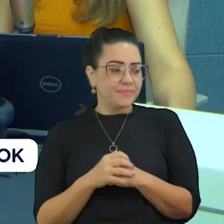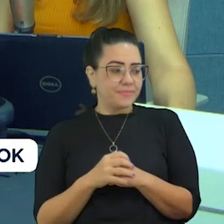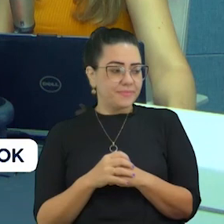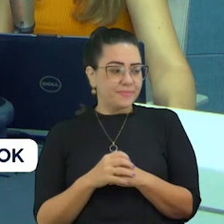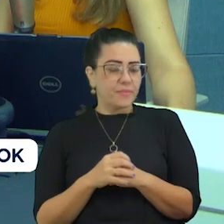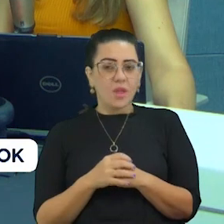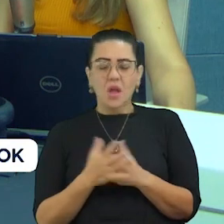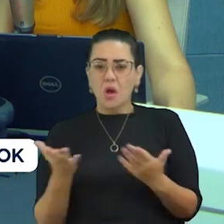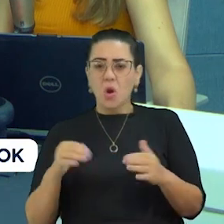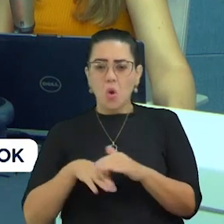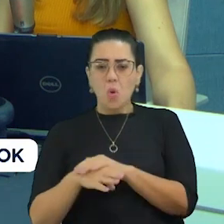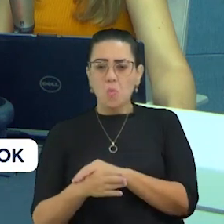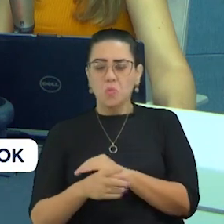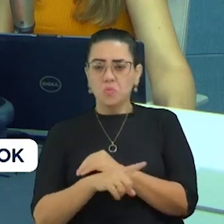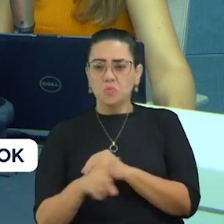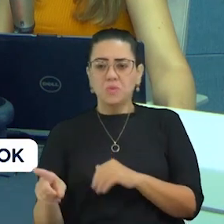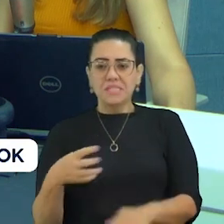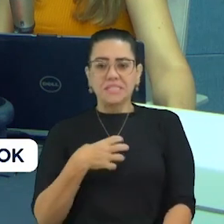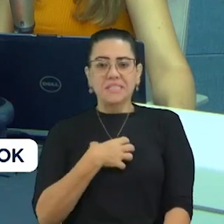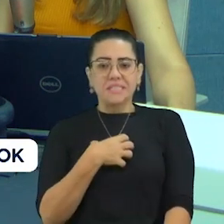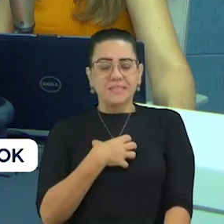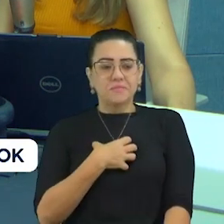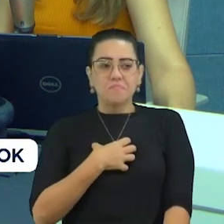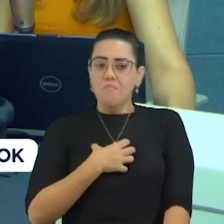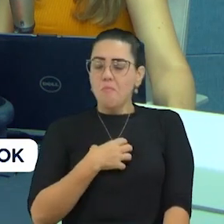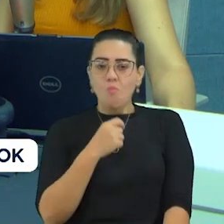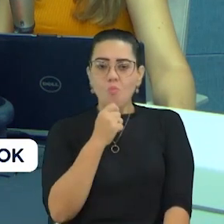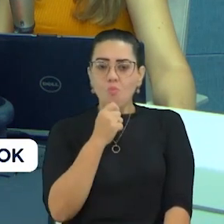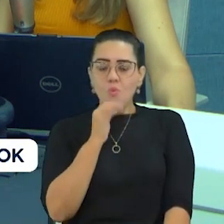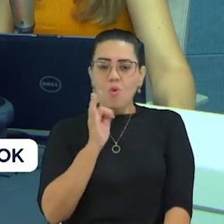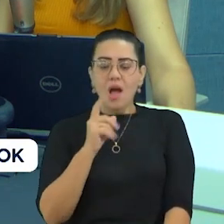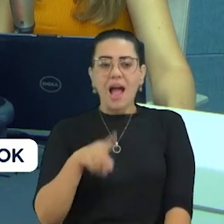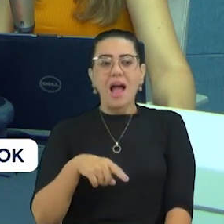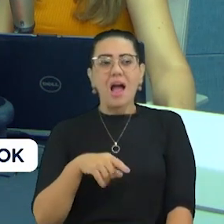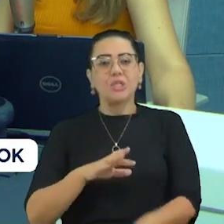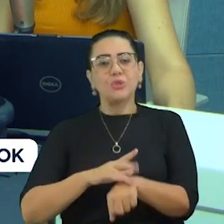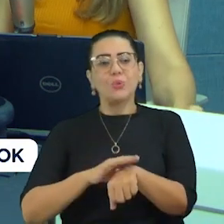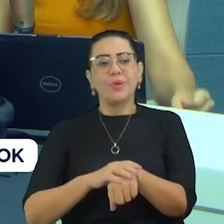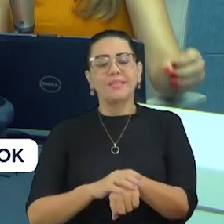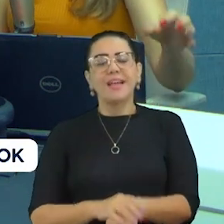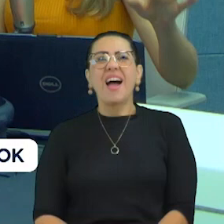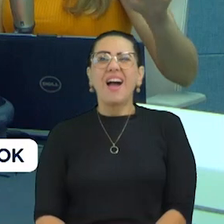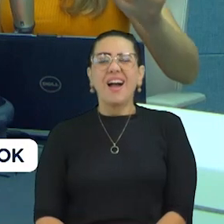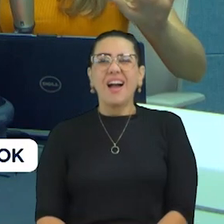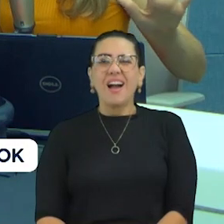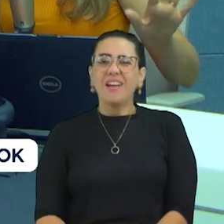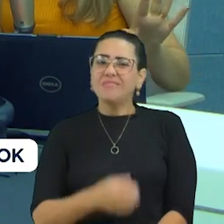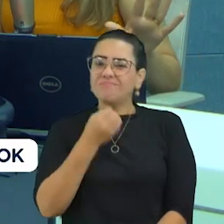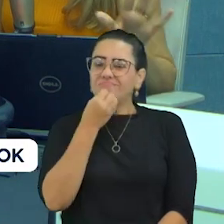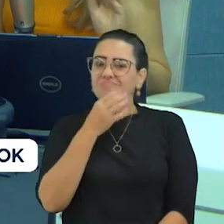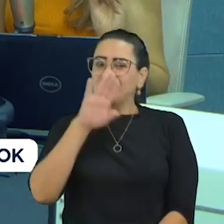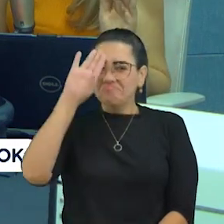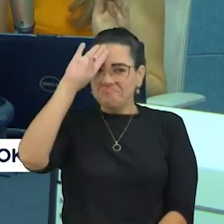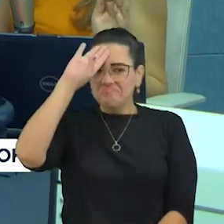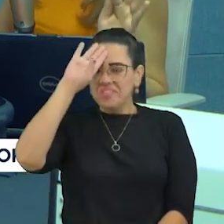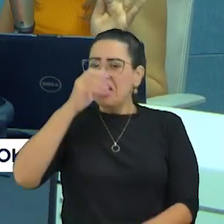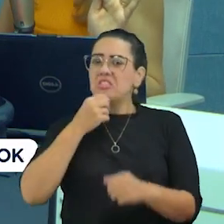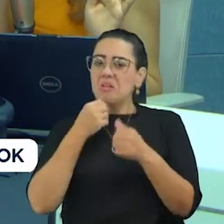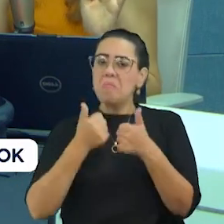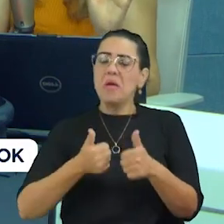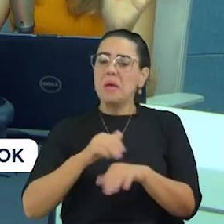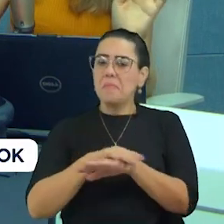erro comum, eu não sinto mais o efeito da doença, eu paro de tomar a medicação. Já tô bem, já vou cortar a